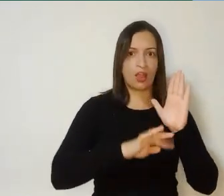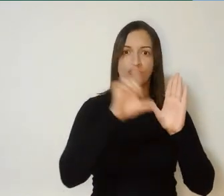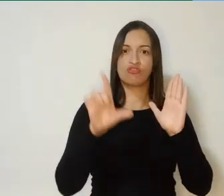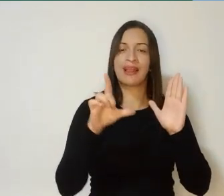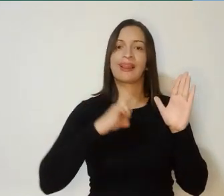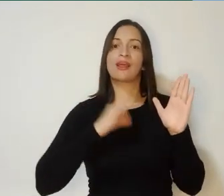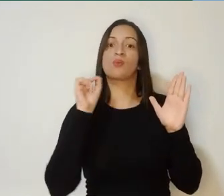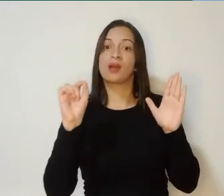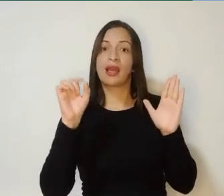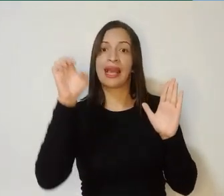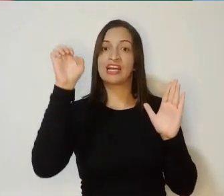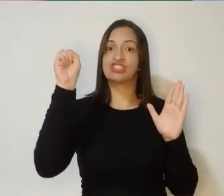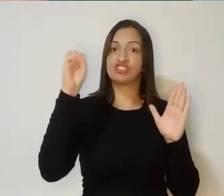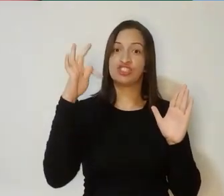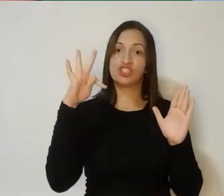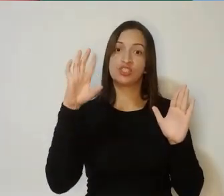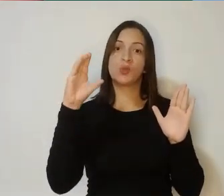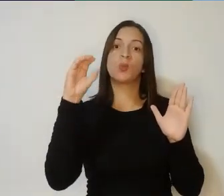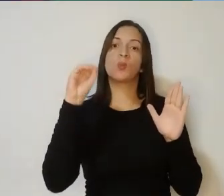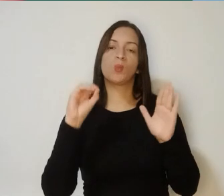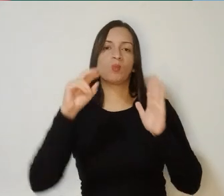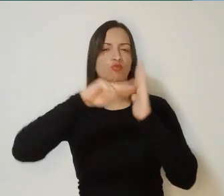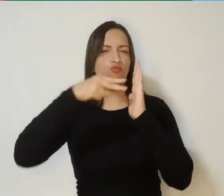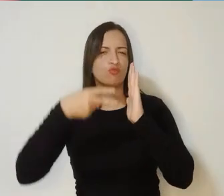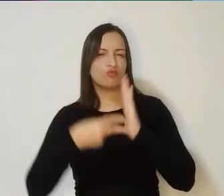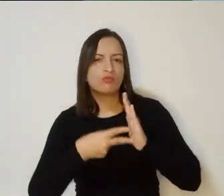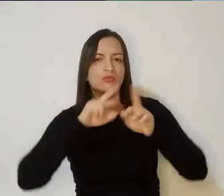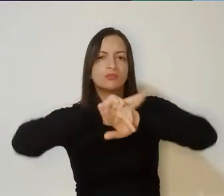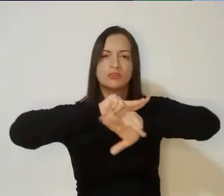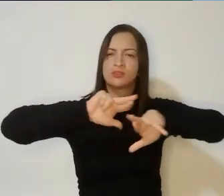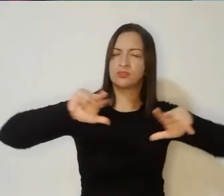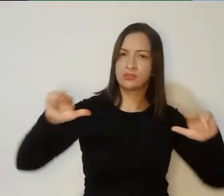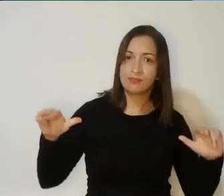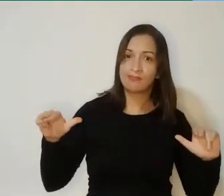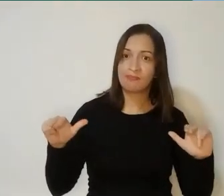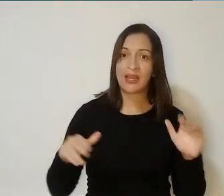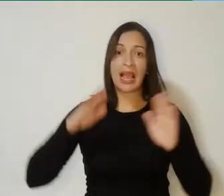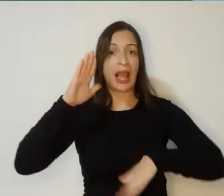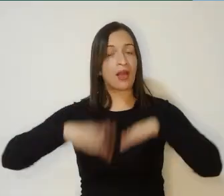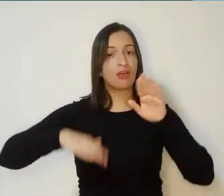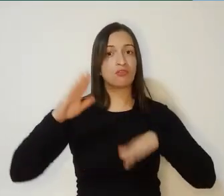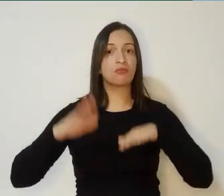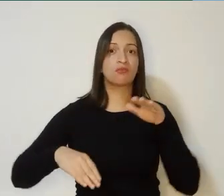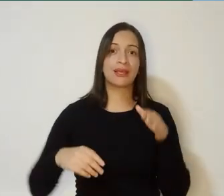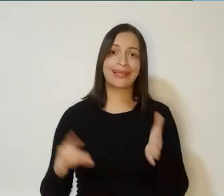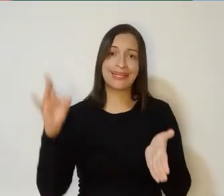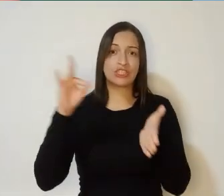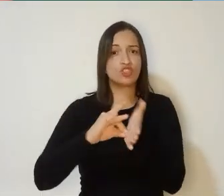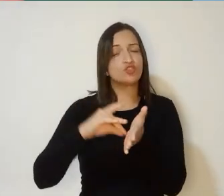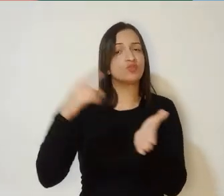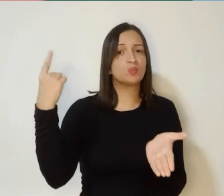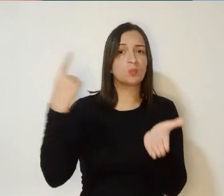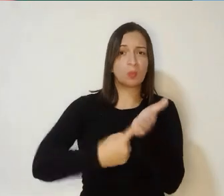de estilística, né? Ele é carregado de plurissignificação e ele pode ter ou